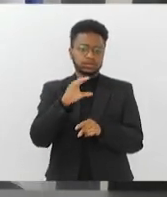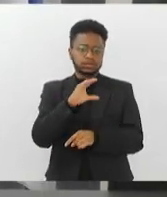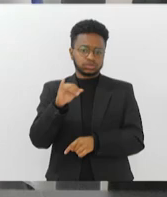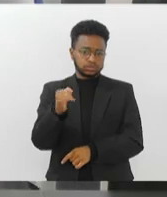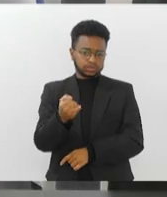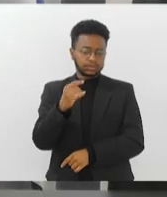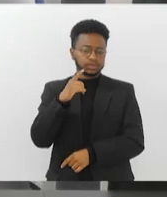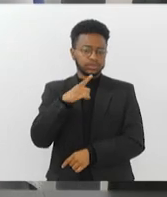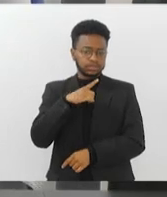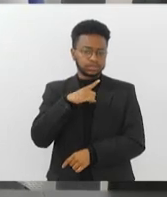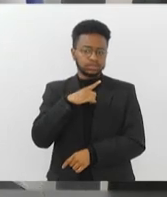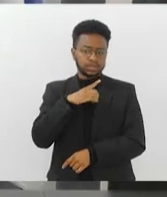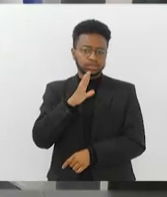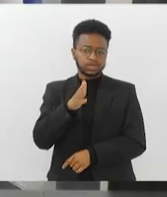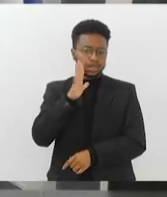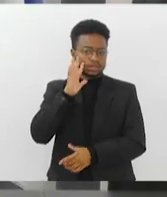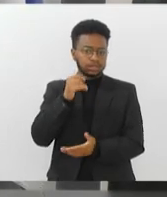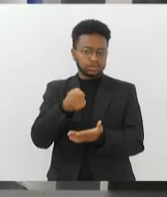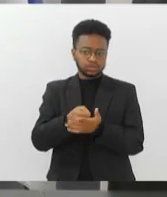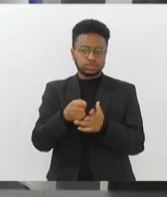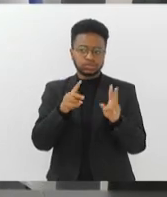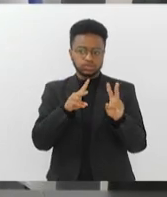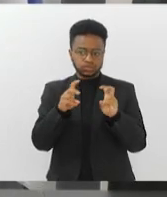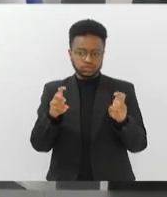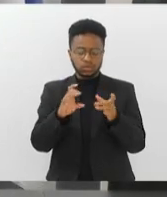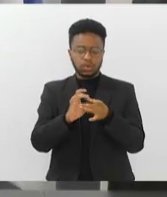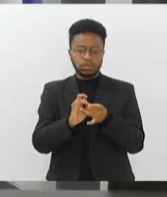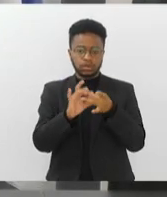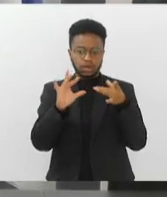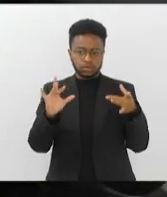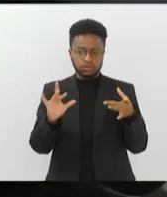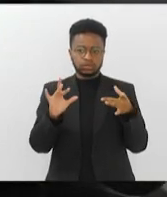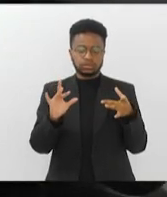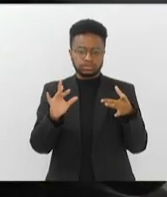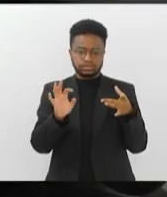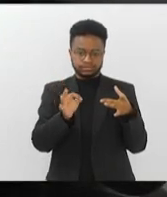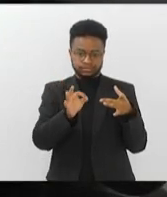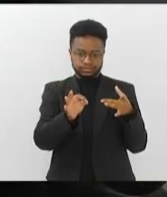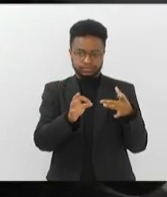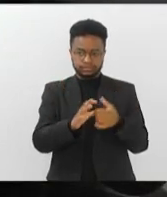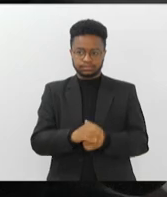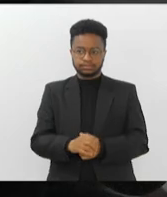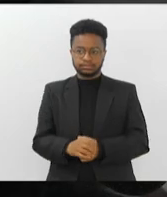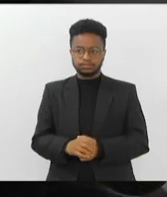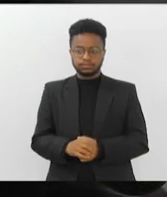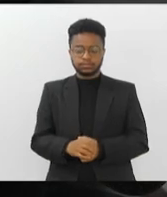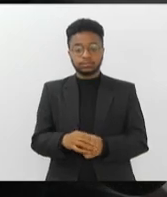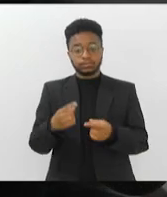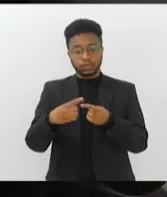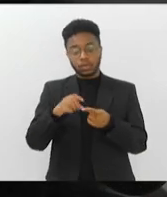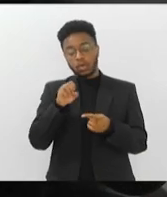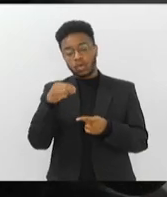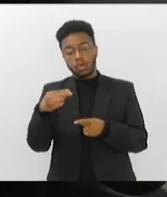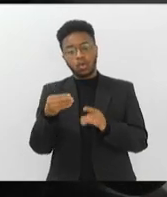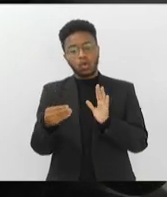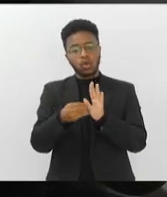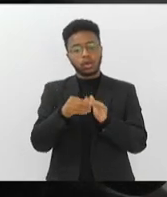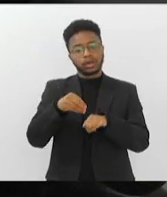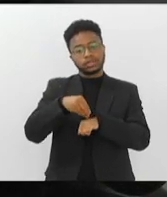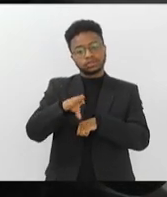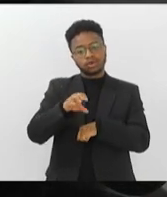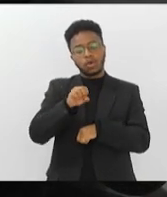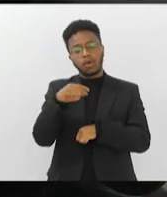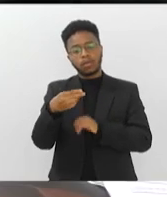tinha decidido sobre esses autorizativos, que ou seriam indicações ou seriam